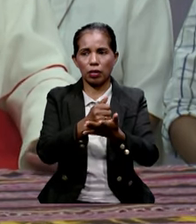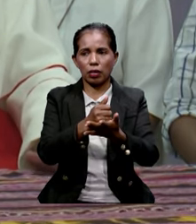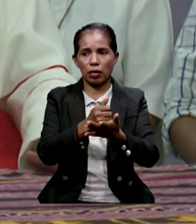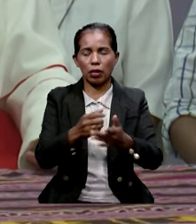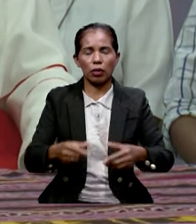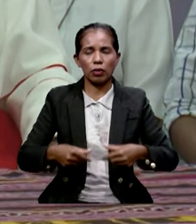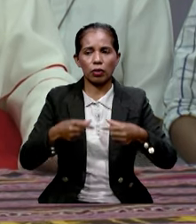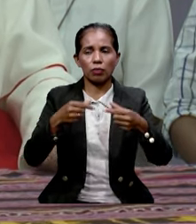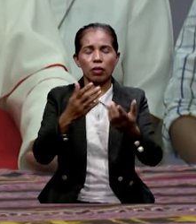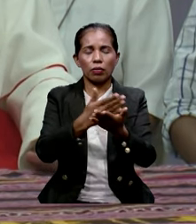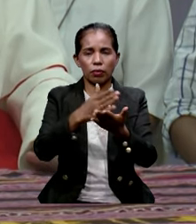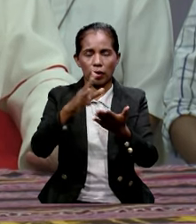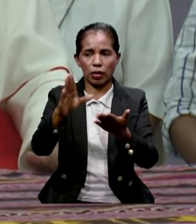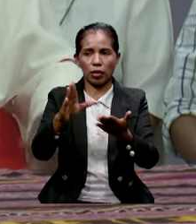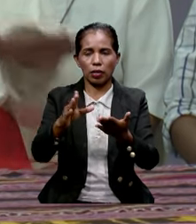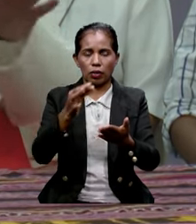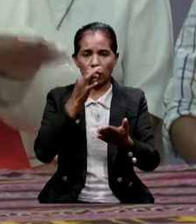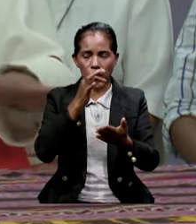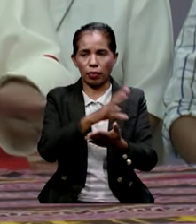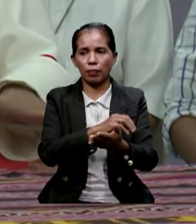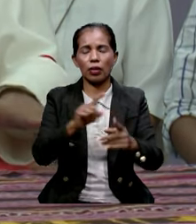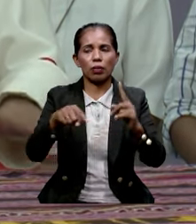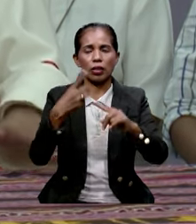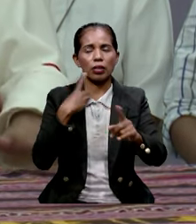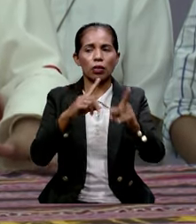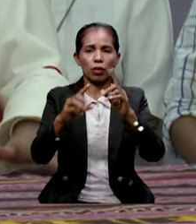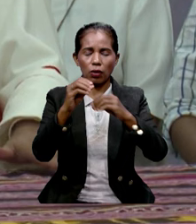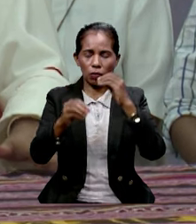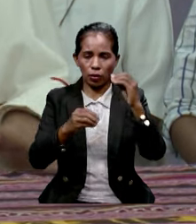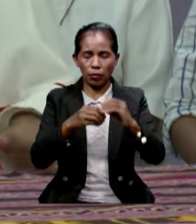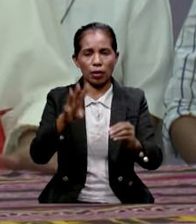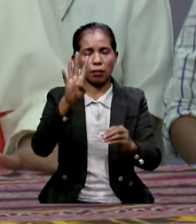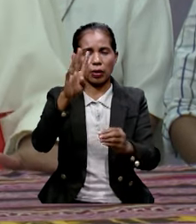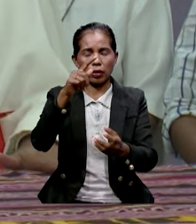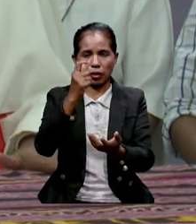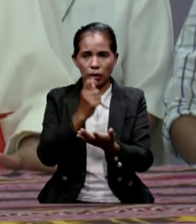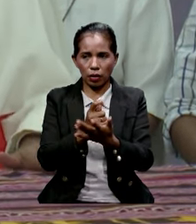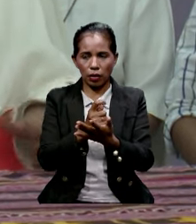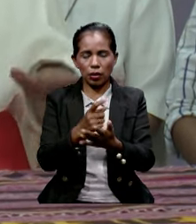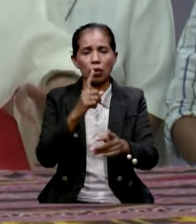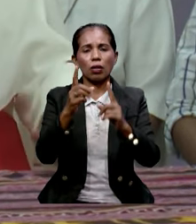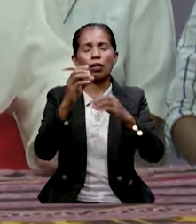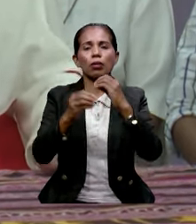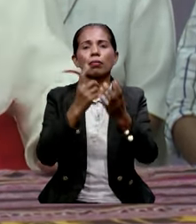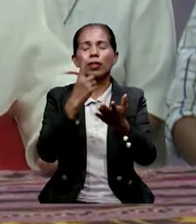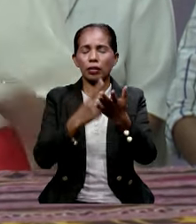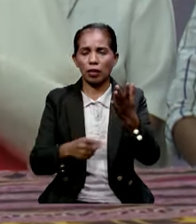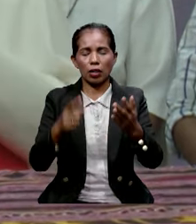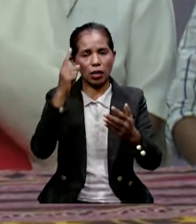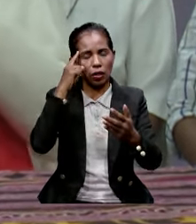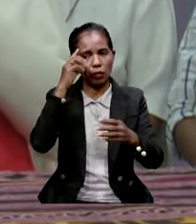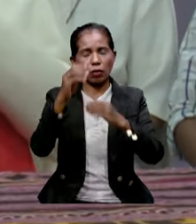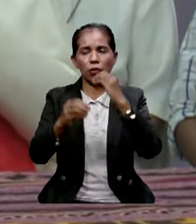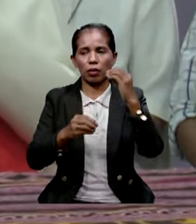pode acelera cominhão. Então, aí está com a lei 4 mil, e está com a lei para a saída. Hanoi, quando